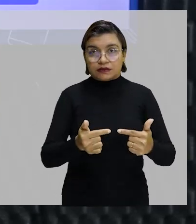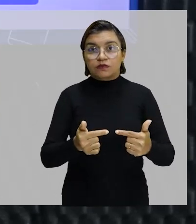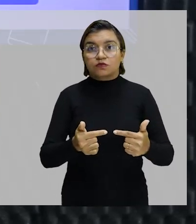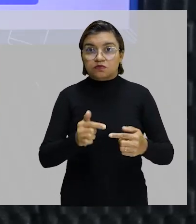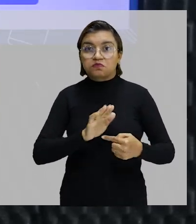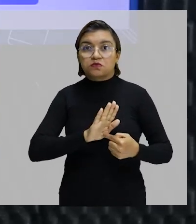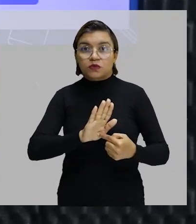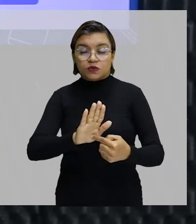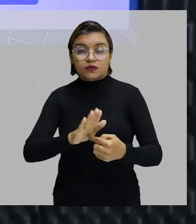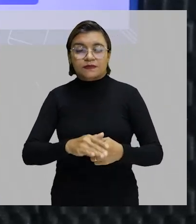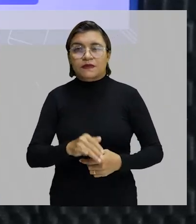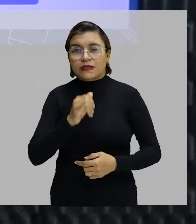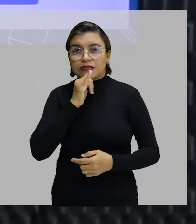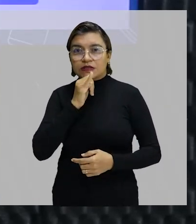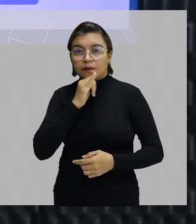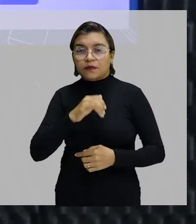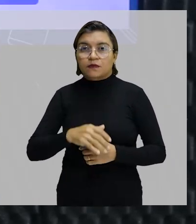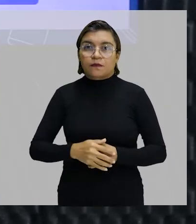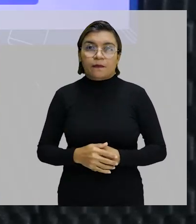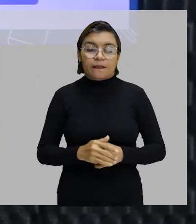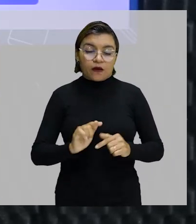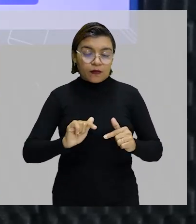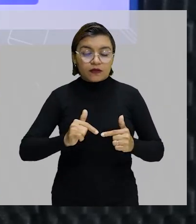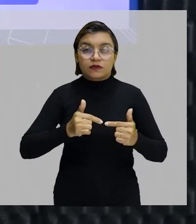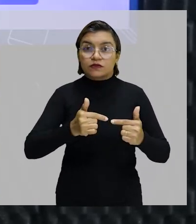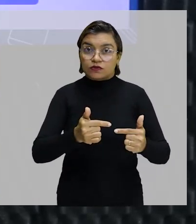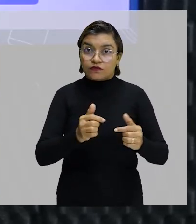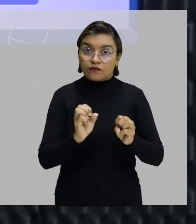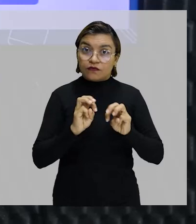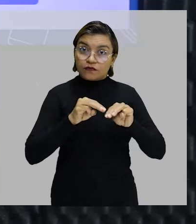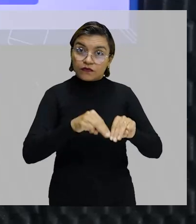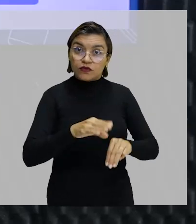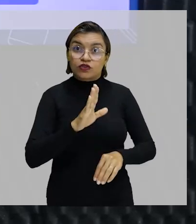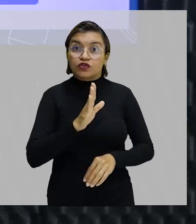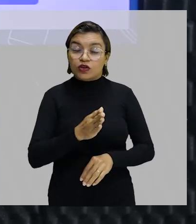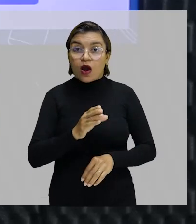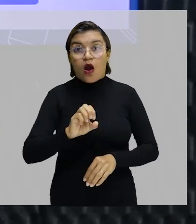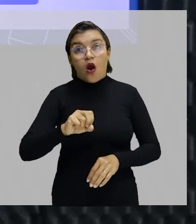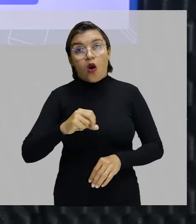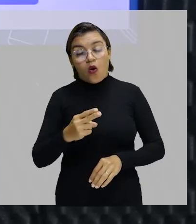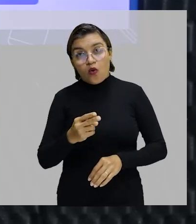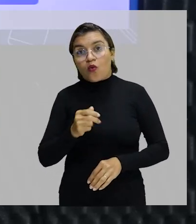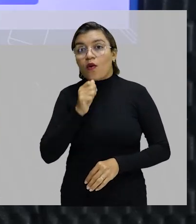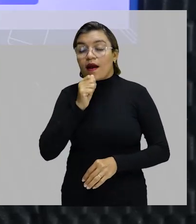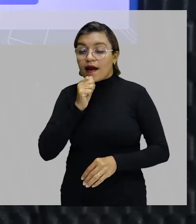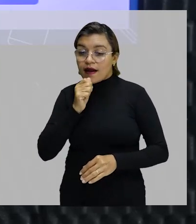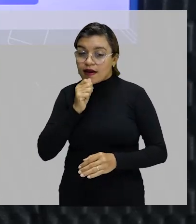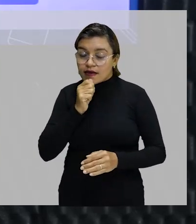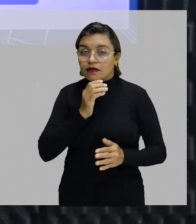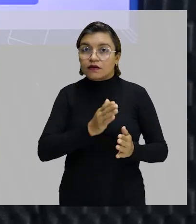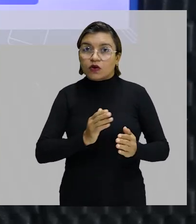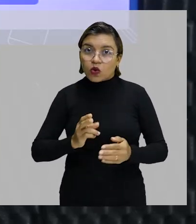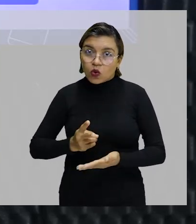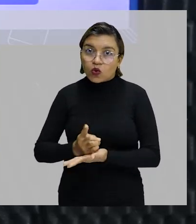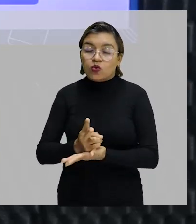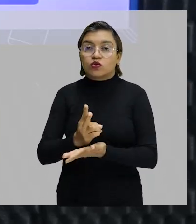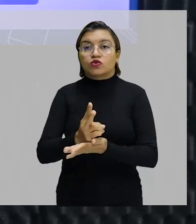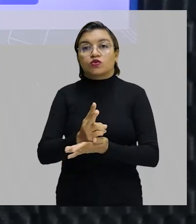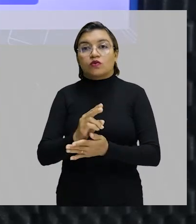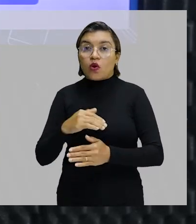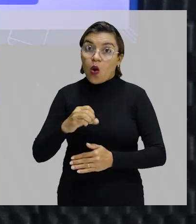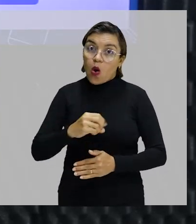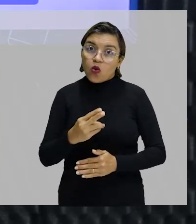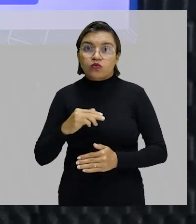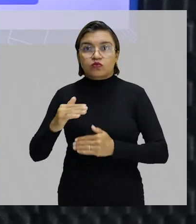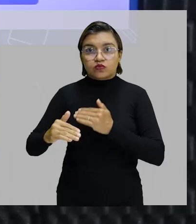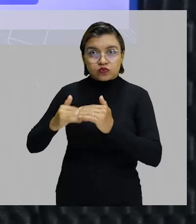dessa ação. Então, por exemplo, é uma ação que já finalizou? É uma ação que está em andamento? É uma ação que está em progresso? Então,